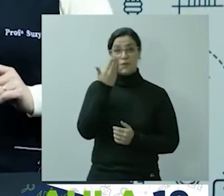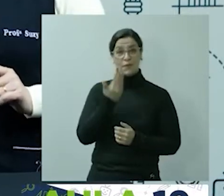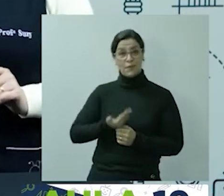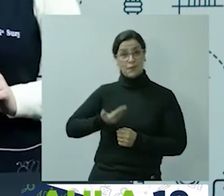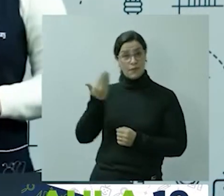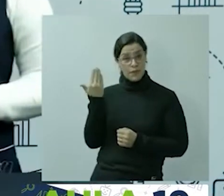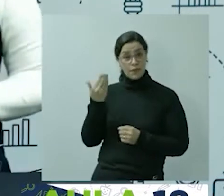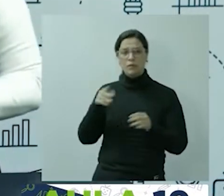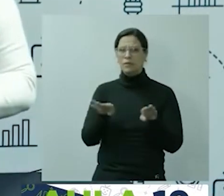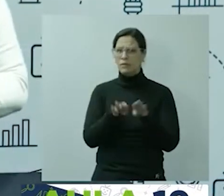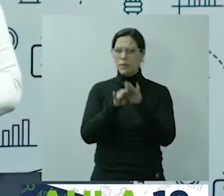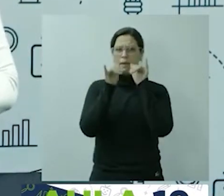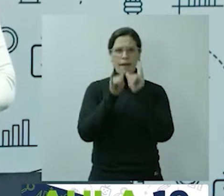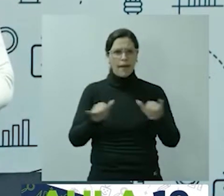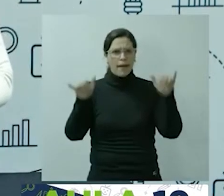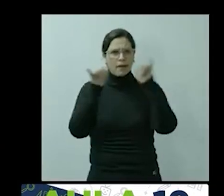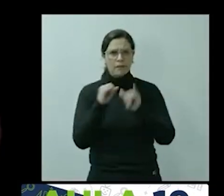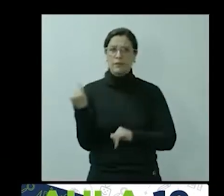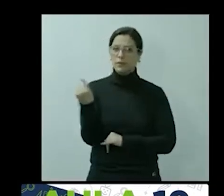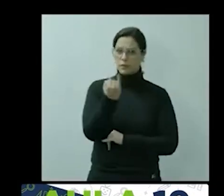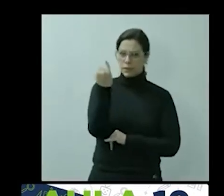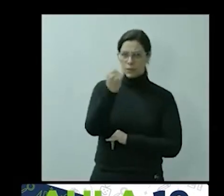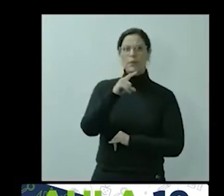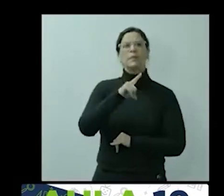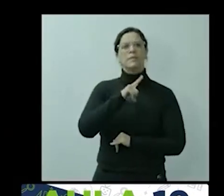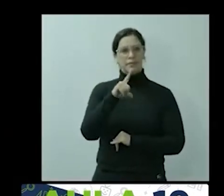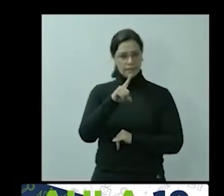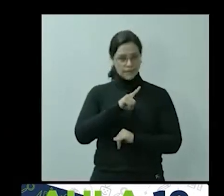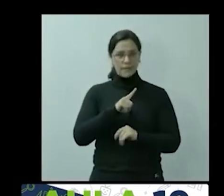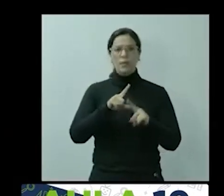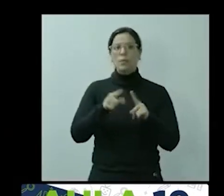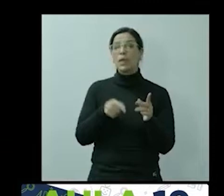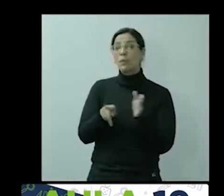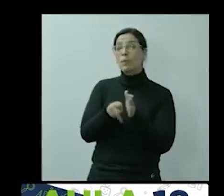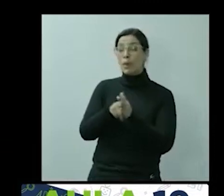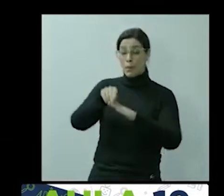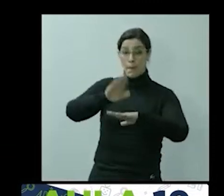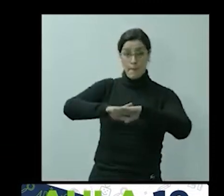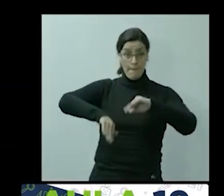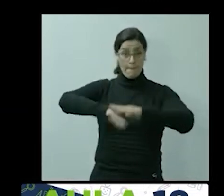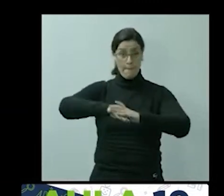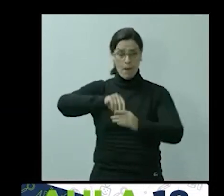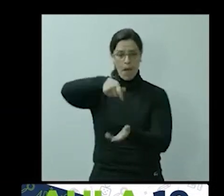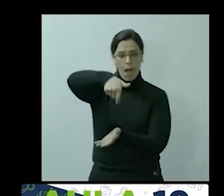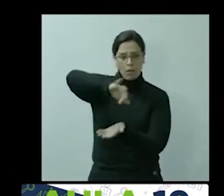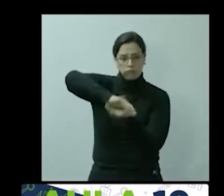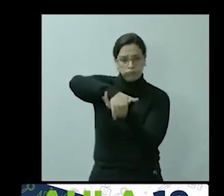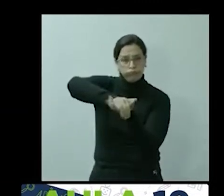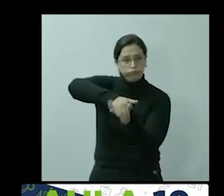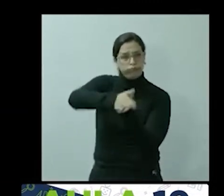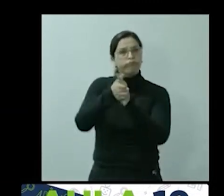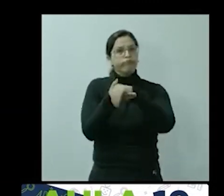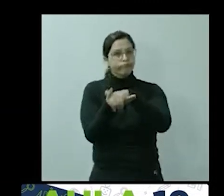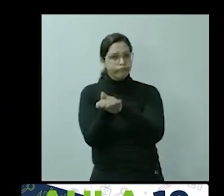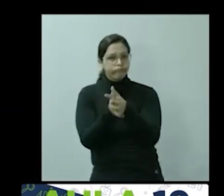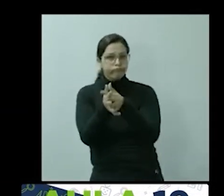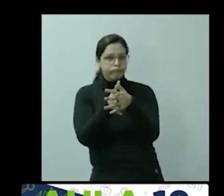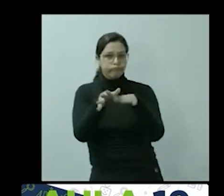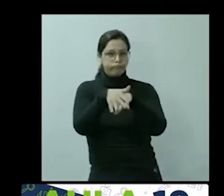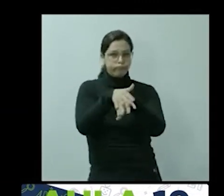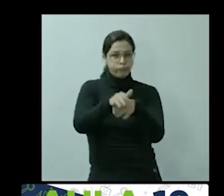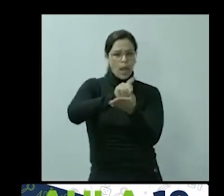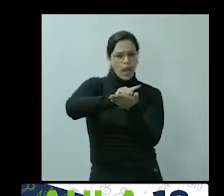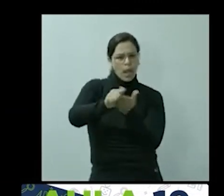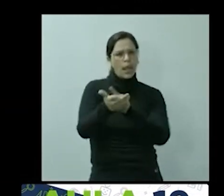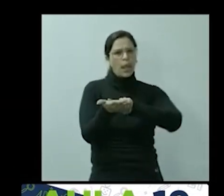só, nós temos aquele recadinho muito importante da lavagem das mãos, higienização das mãos, para que ela